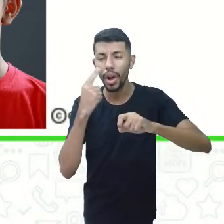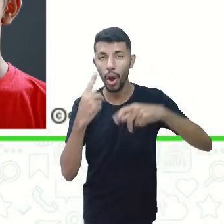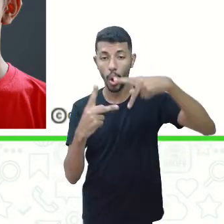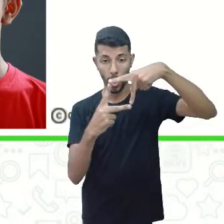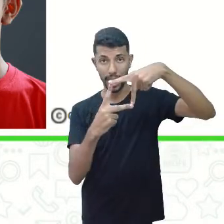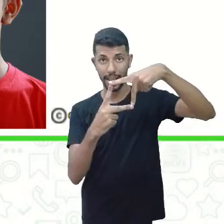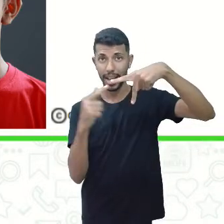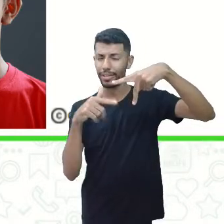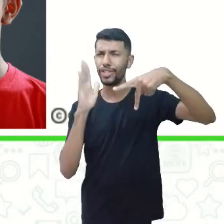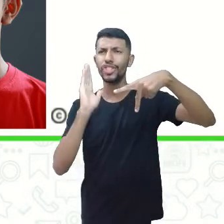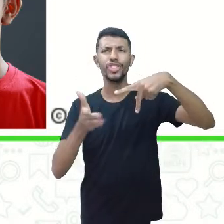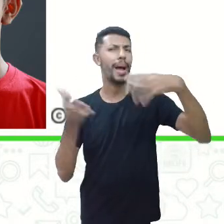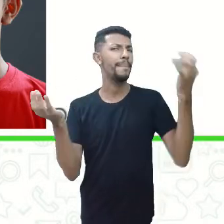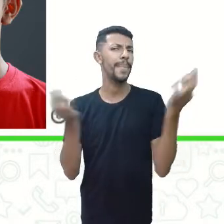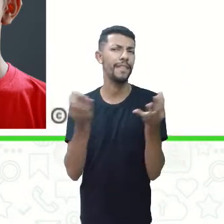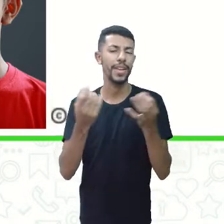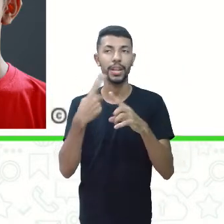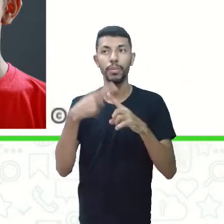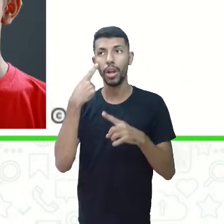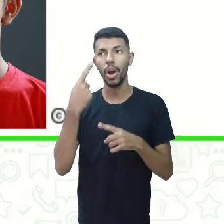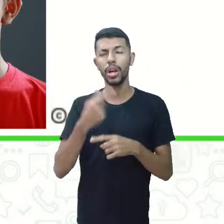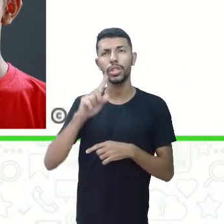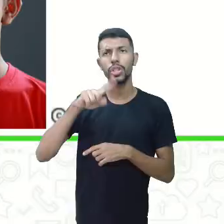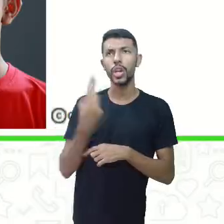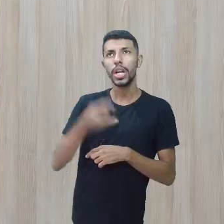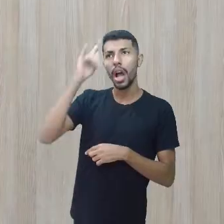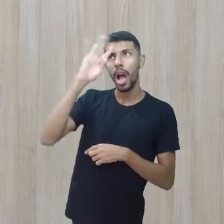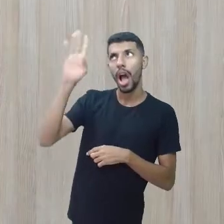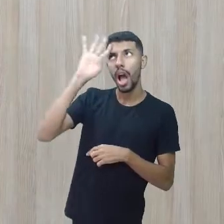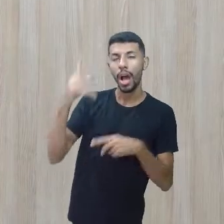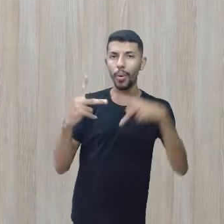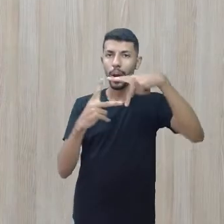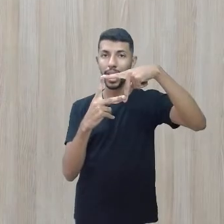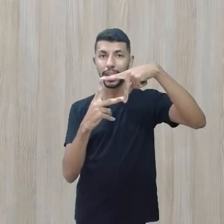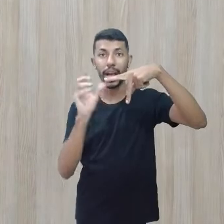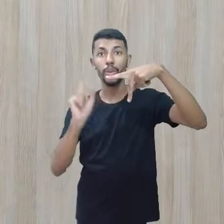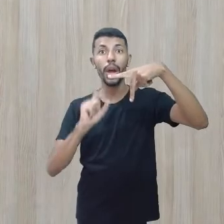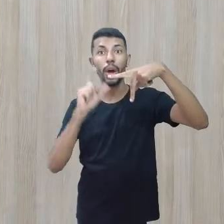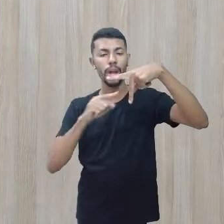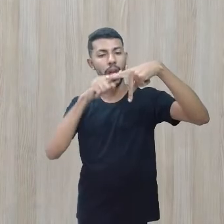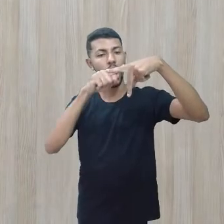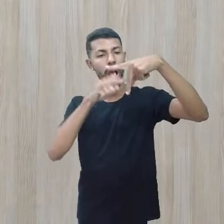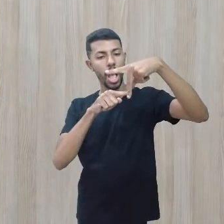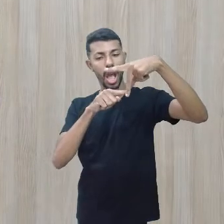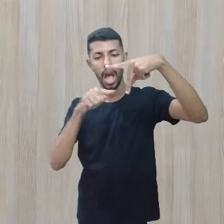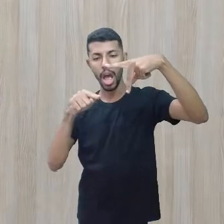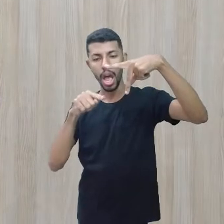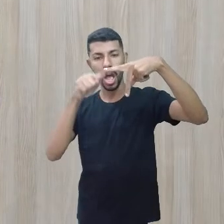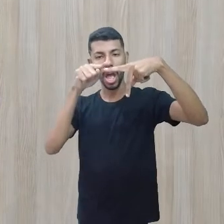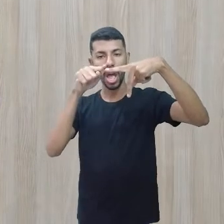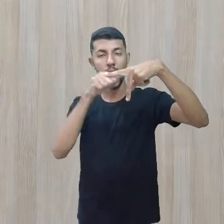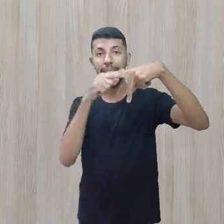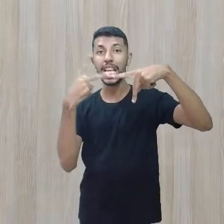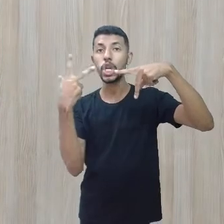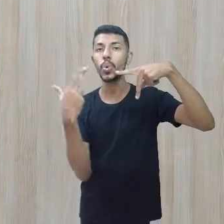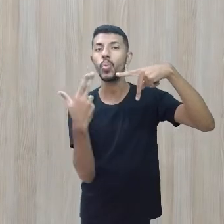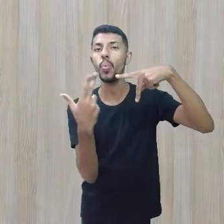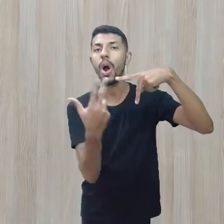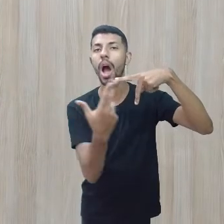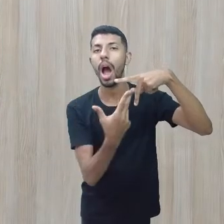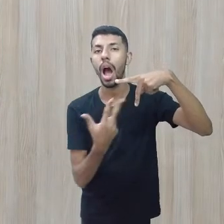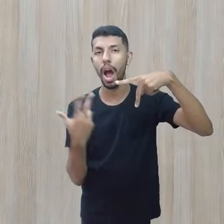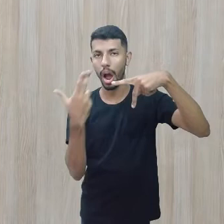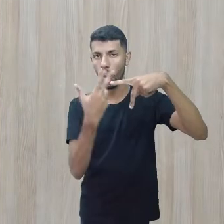Por quê? Quando a gente tem ideia de um quadrado, é que ele tem as mesmas medidas. Ele é um quadrilátero, porque tem 4 lados, ou seja,